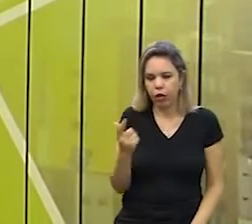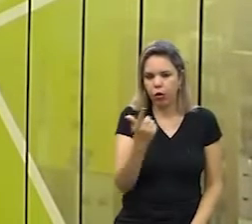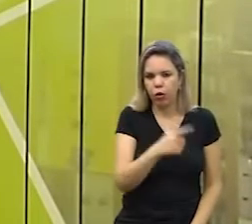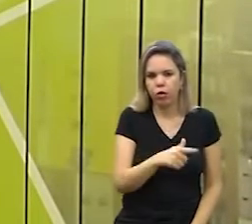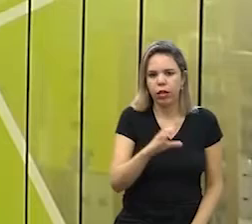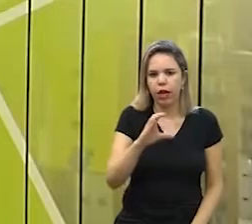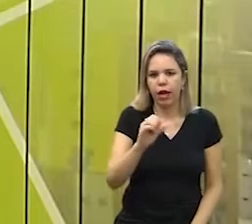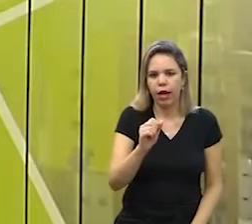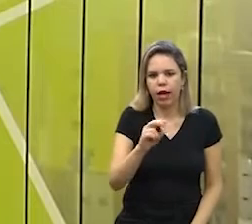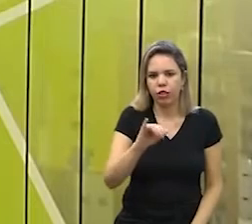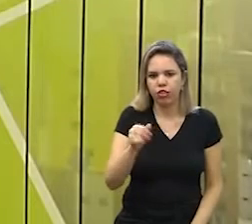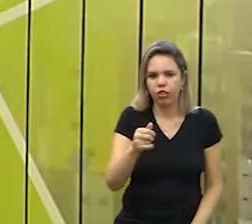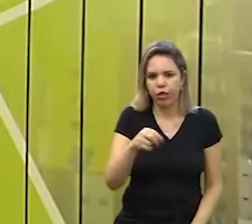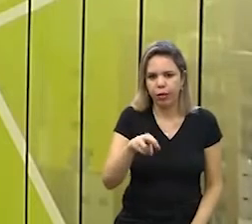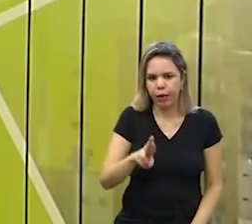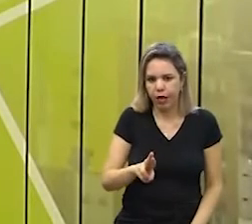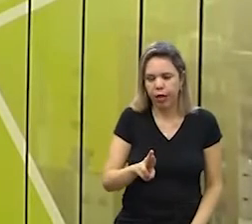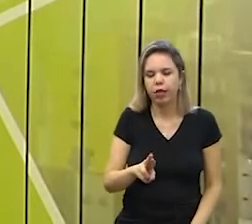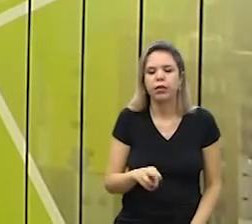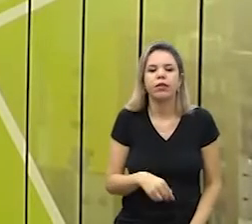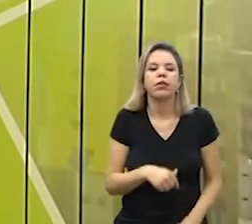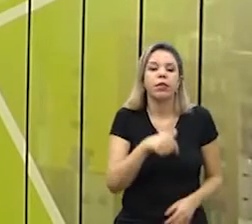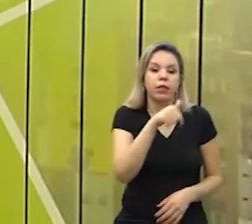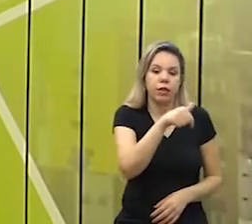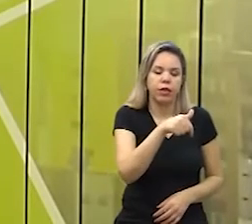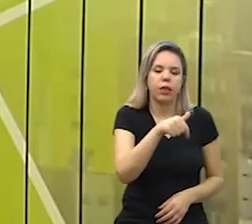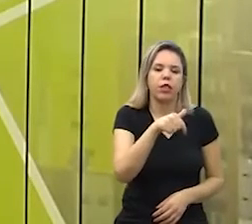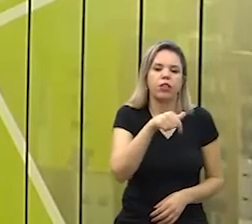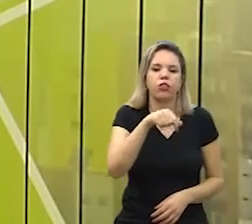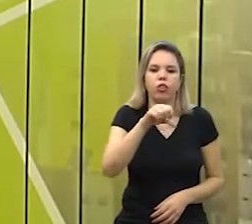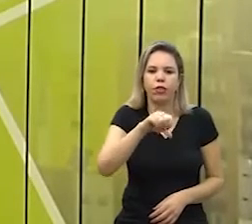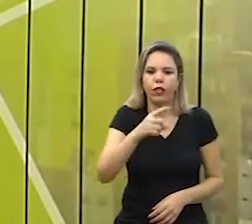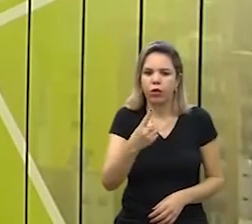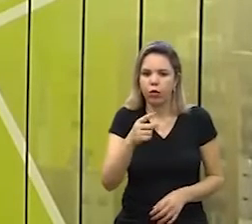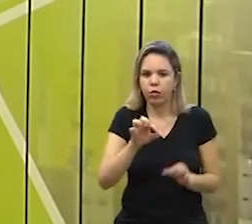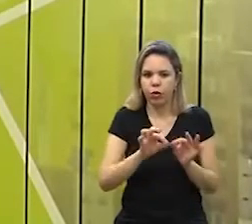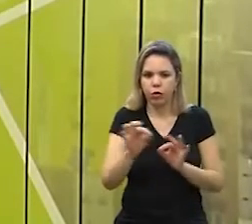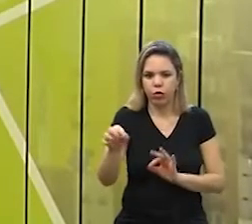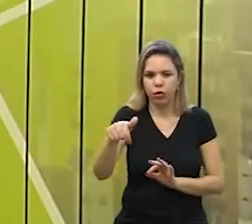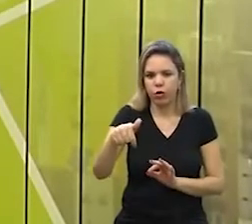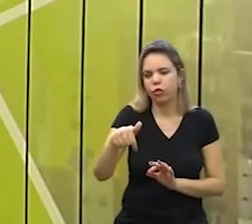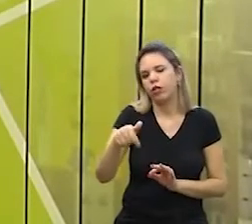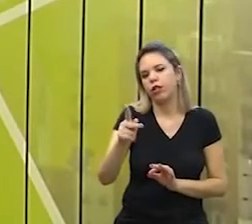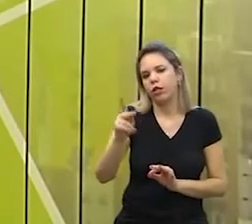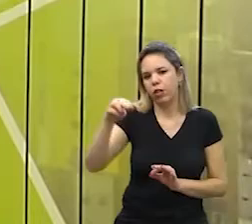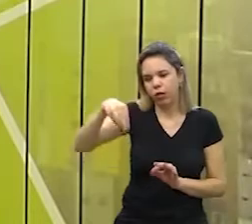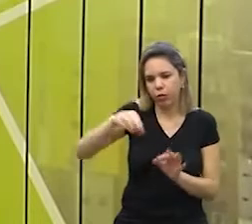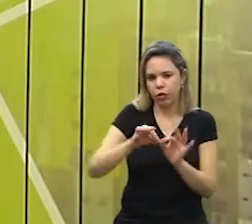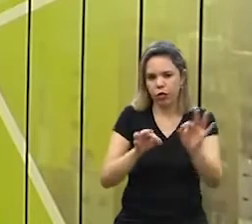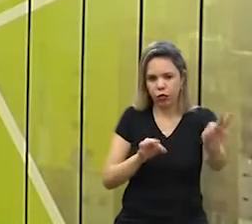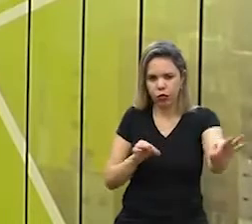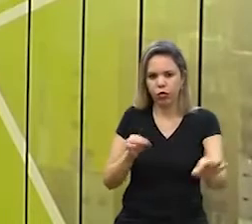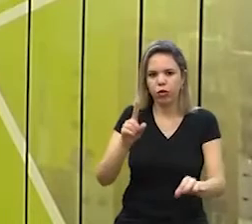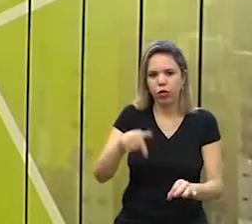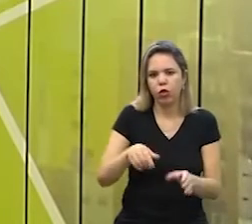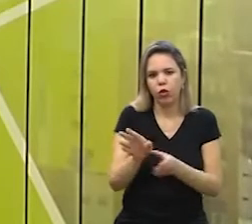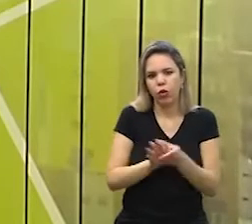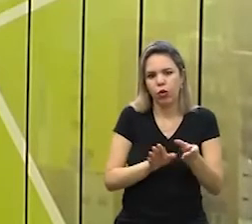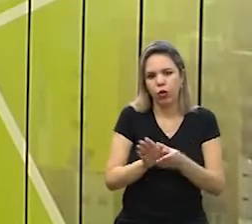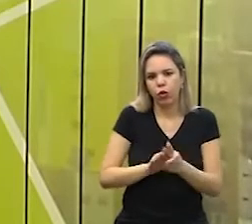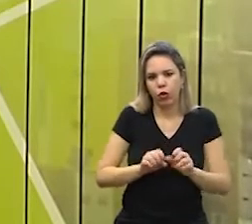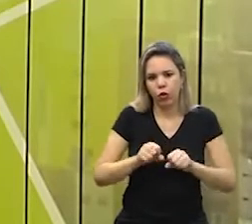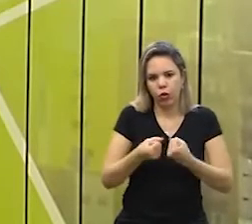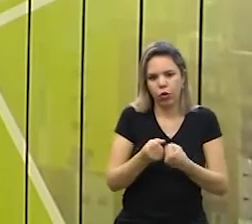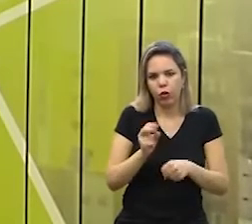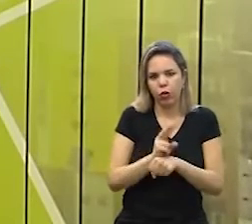Japi, 191,7 quilômetros foram tombados pelo CONDEFAT, que é o Conselho de Defesa